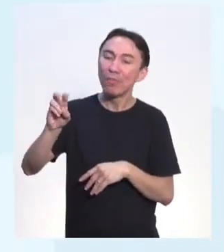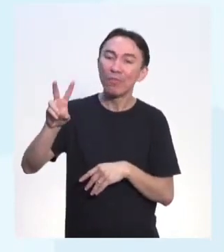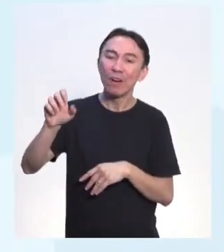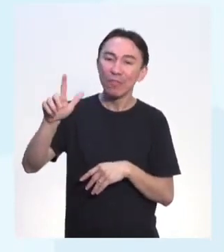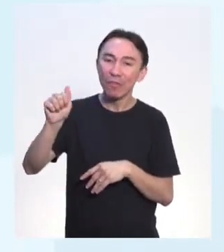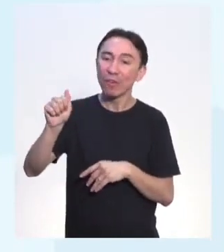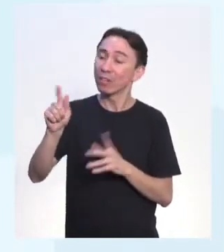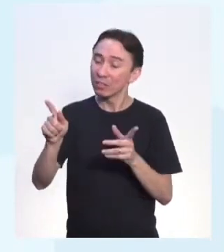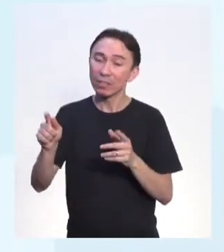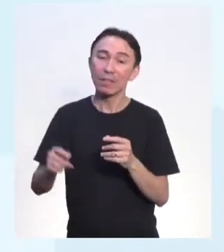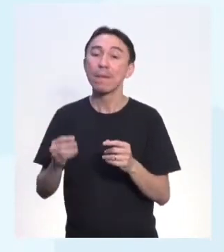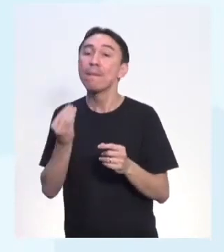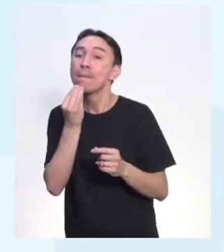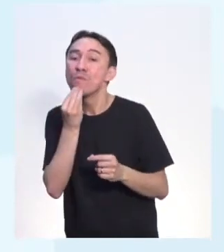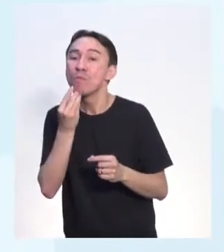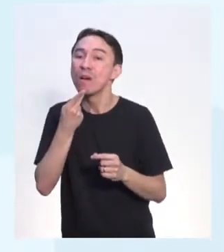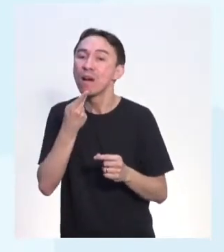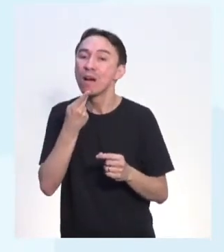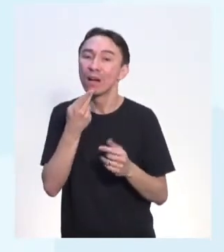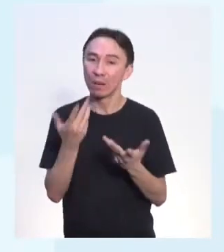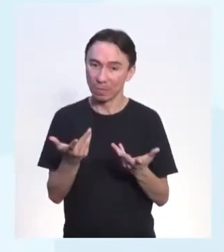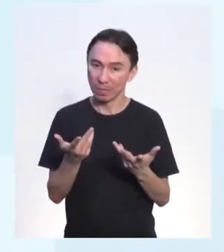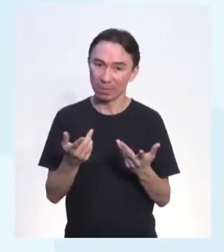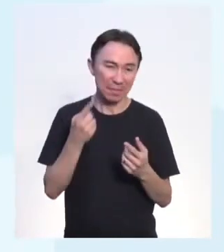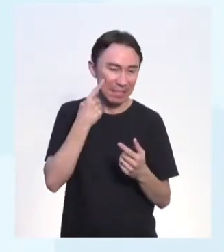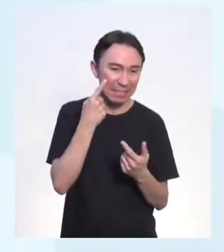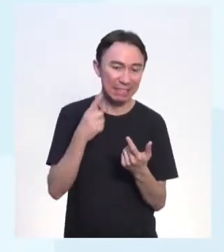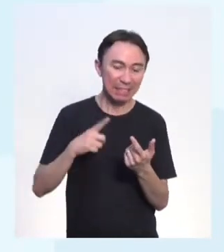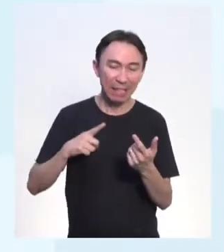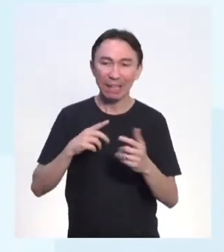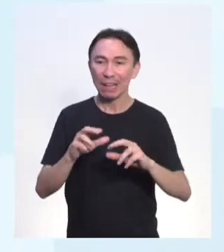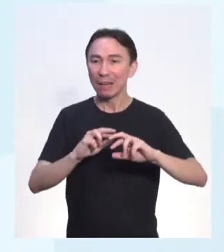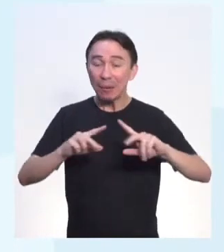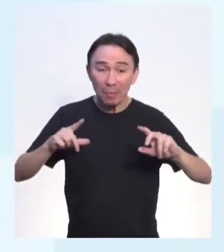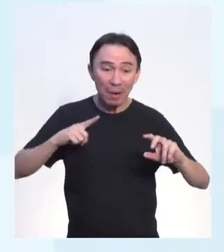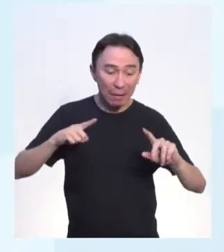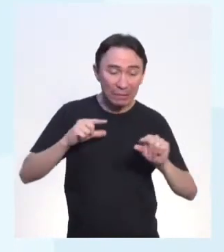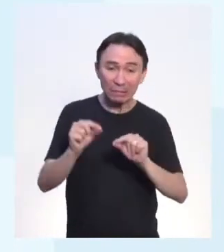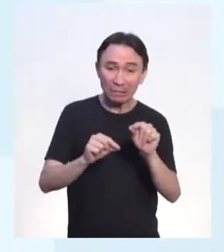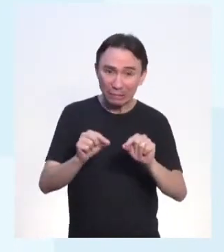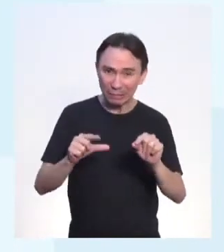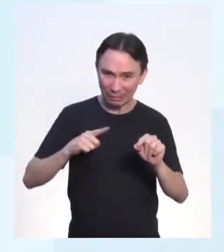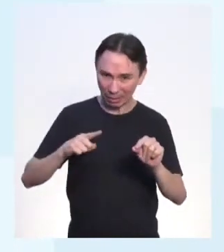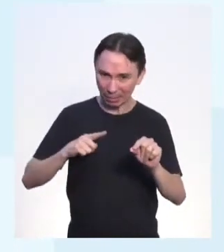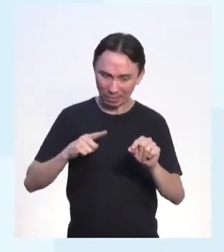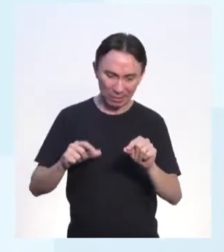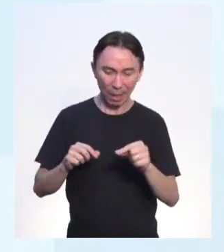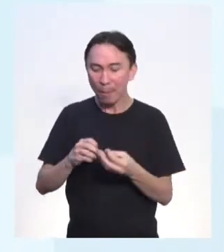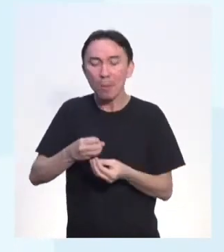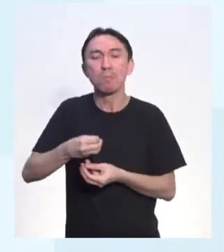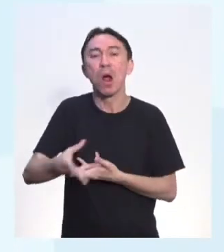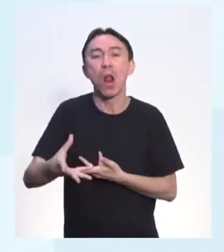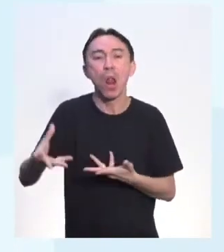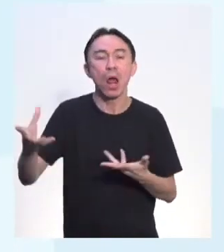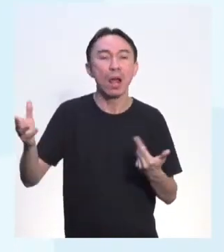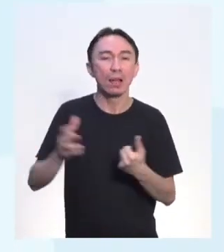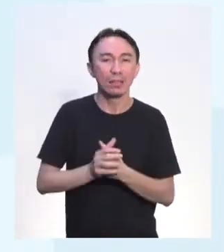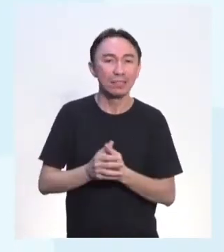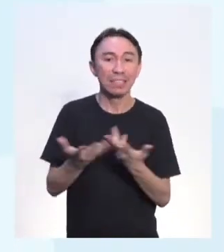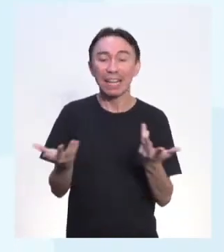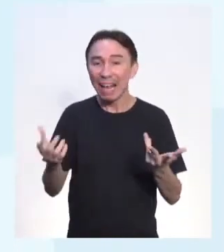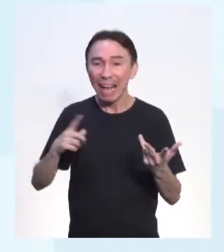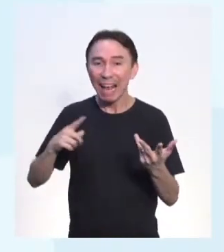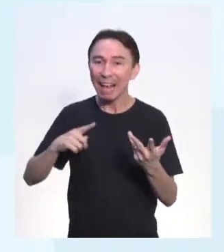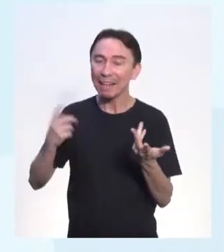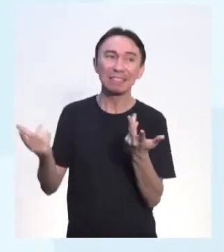elementos do espaço amostral tem a mesma chance de sair na hora que a gente escolher ele, tá? Então, pode estar escrito assim, ó. Mesma chance